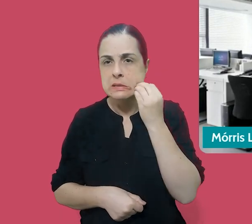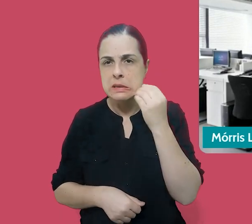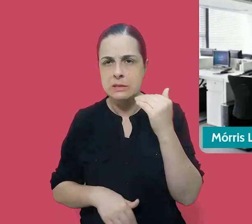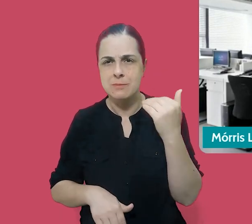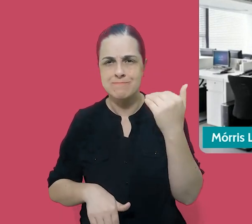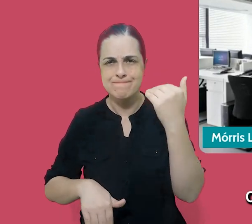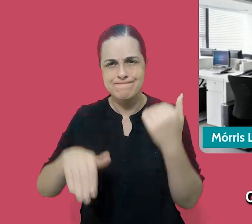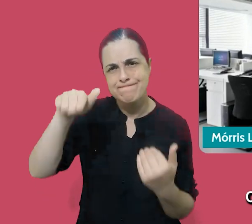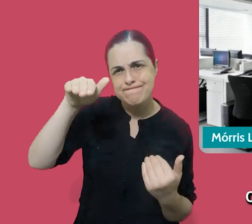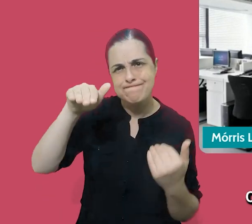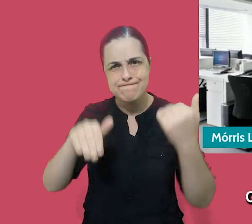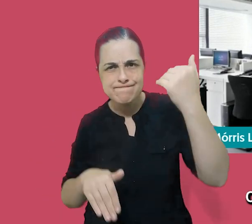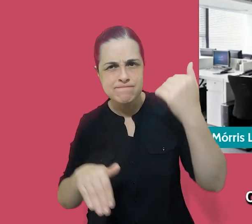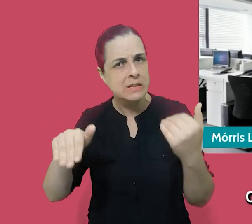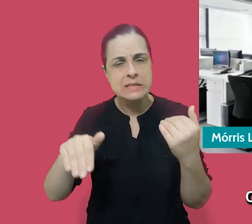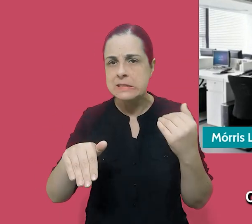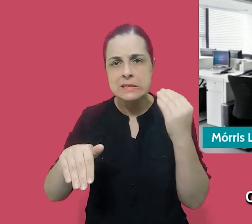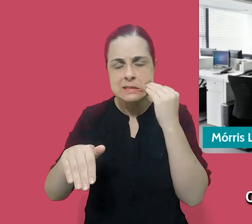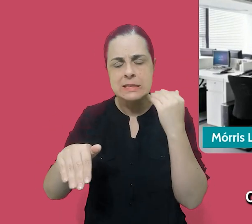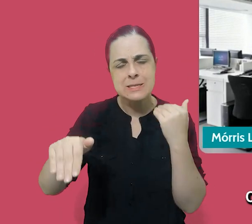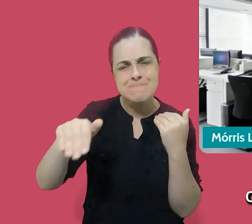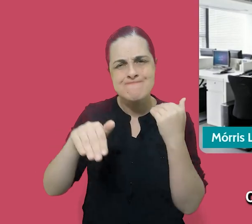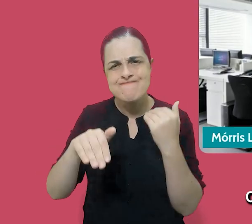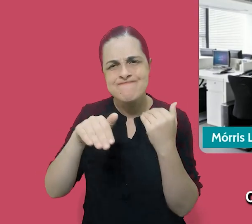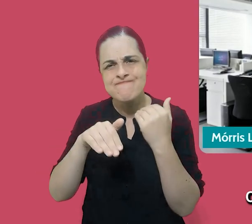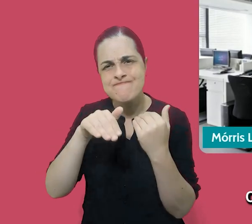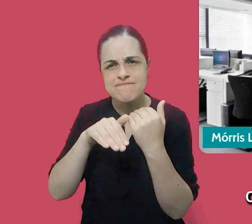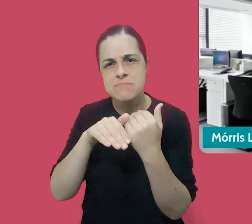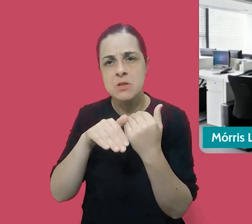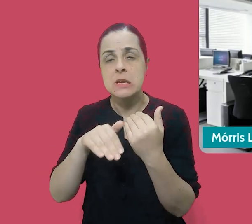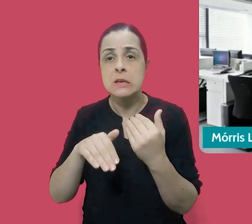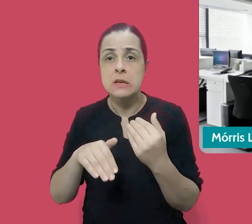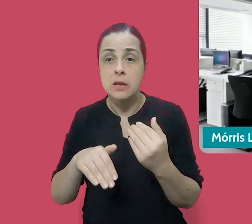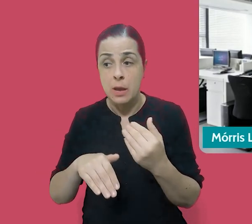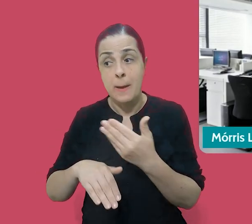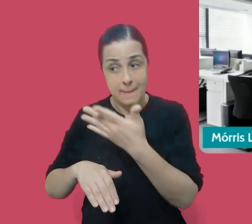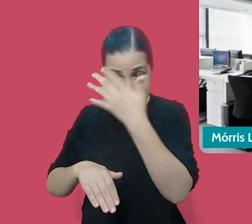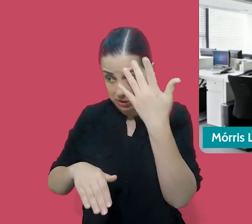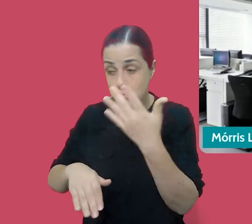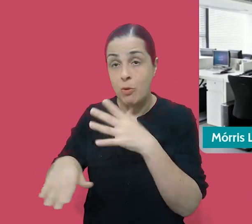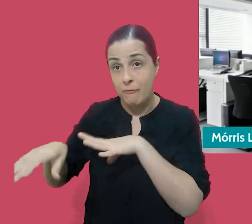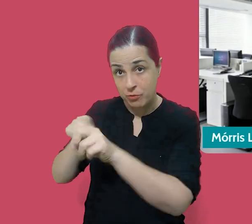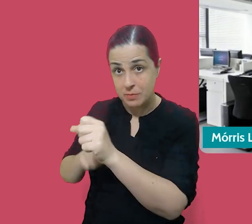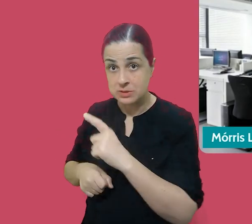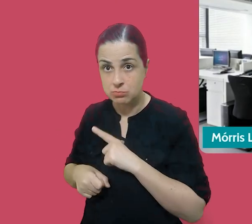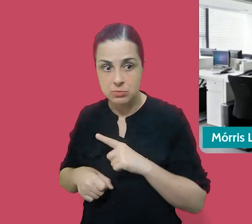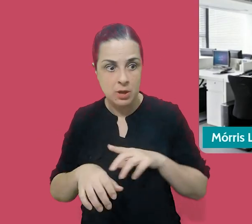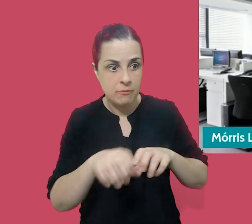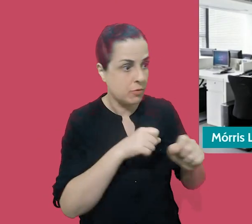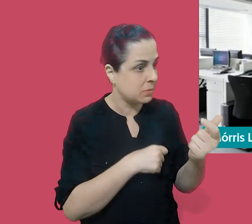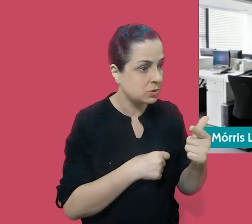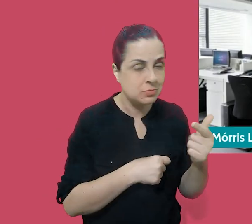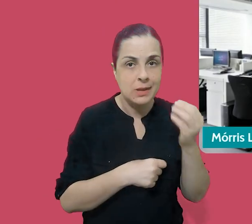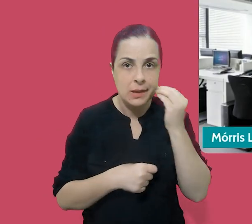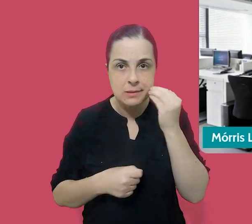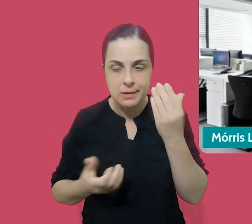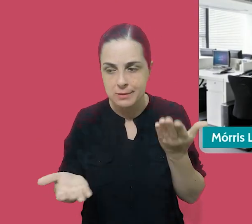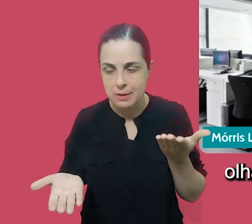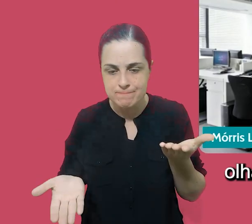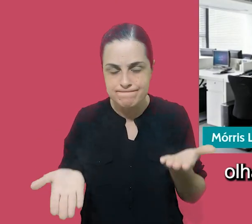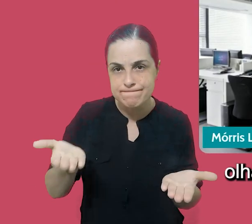ainda mais distância entre quem é capacitado e quem não é. Por isso precisamos de políticas públicas e de muitas